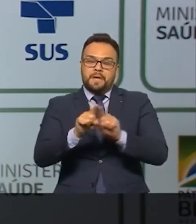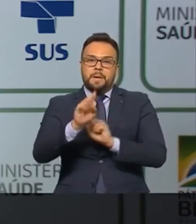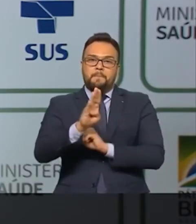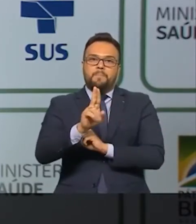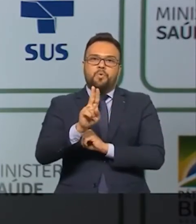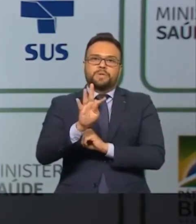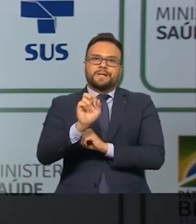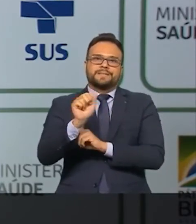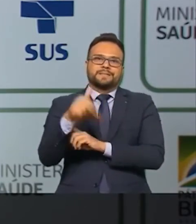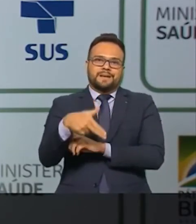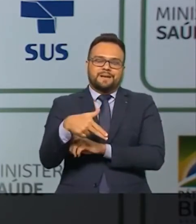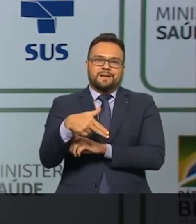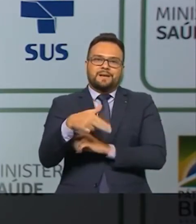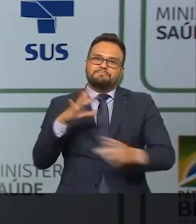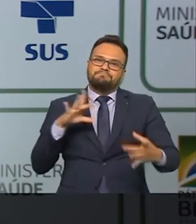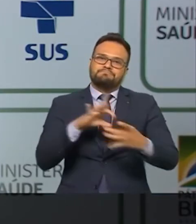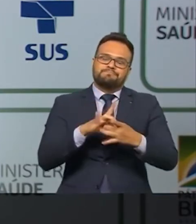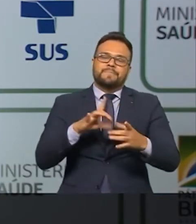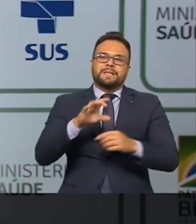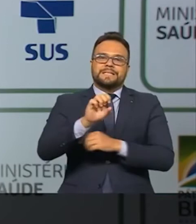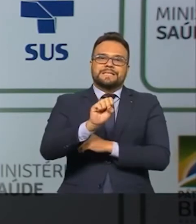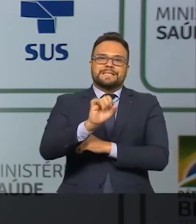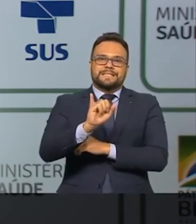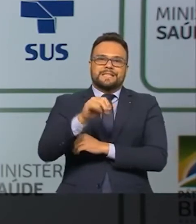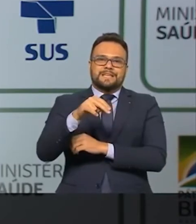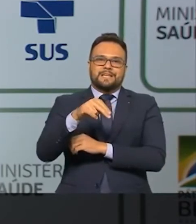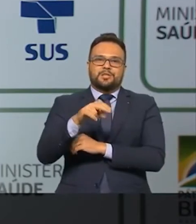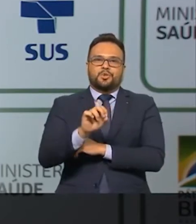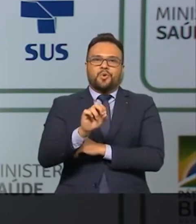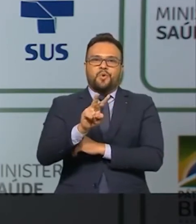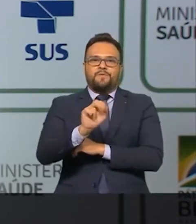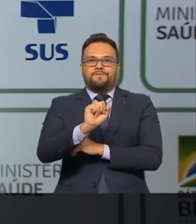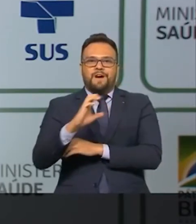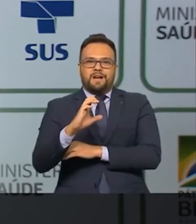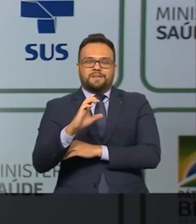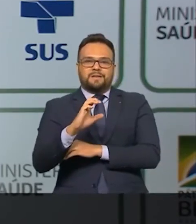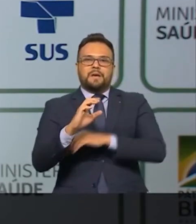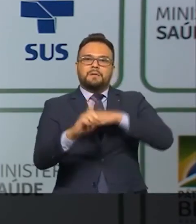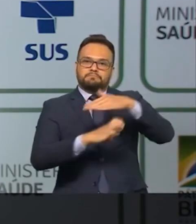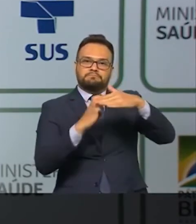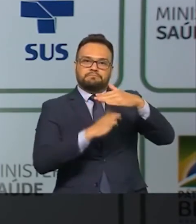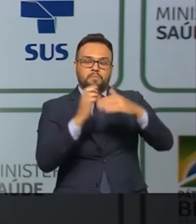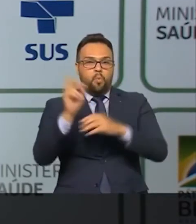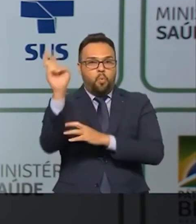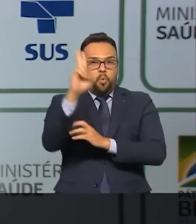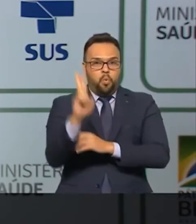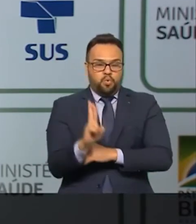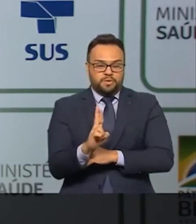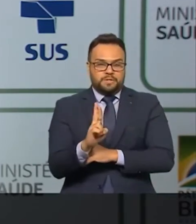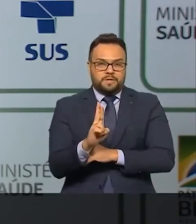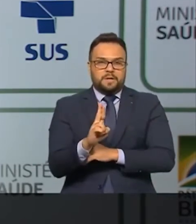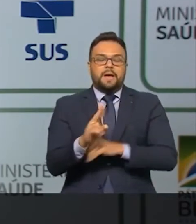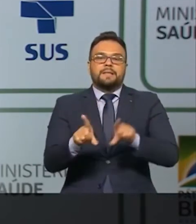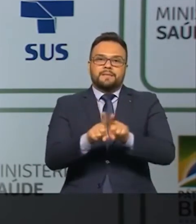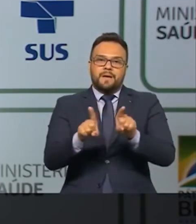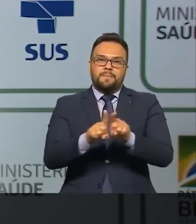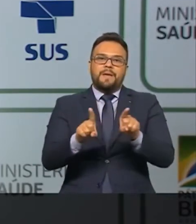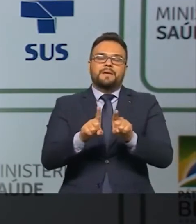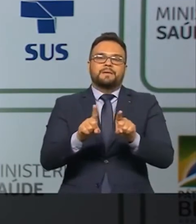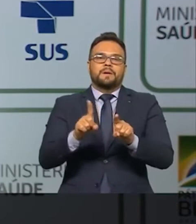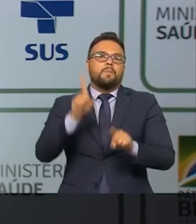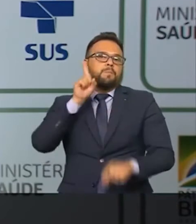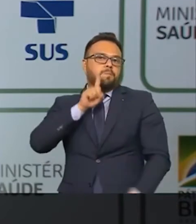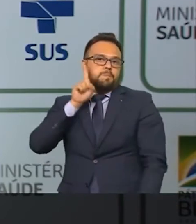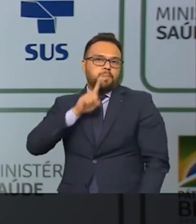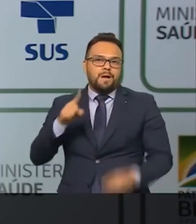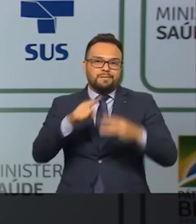Sinovac. Estamos em processo de negociação com os laboratórios Gamaleya, da Rússia, Janssen, Pfizer e Moderna, dos